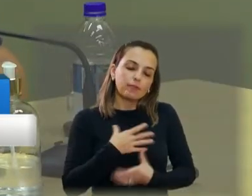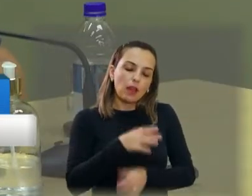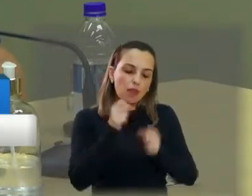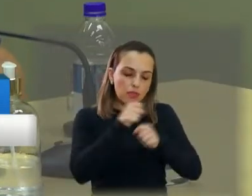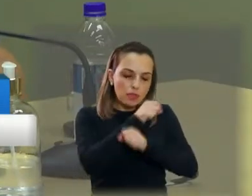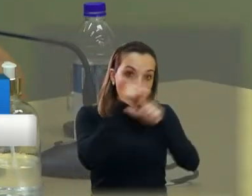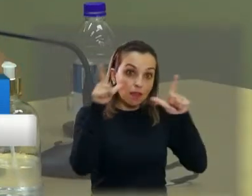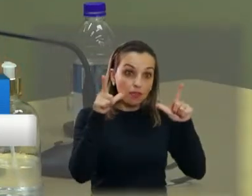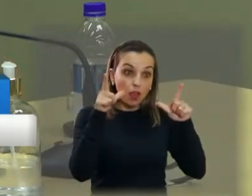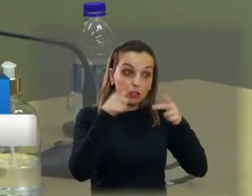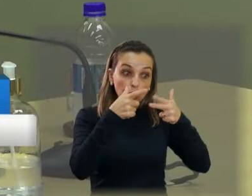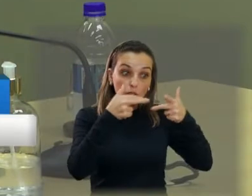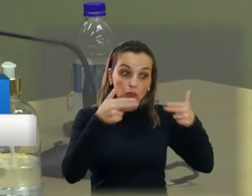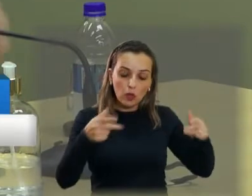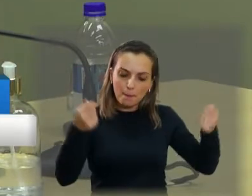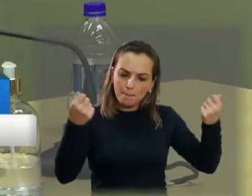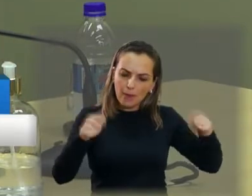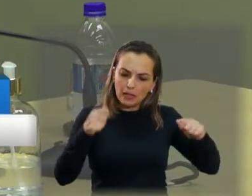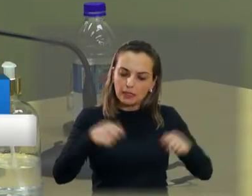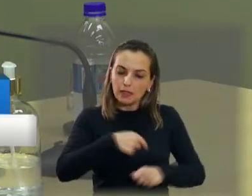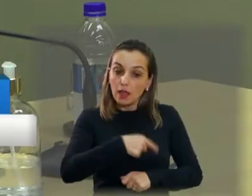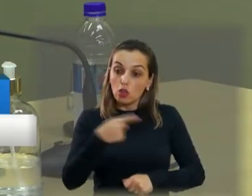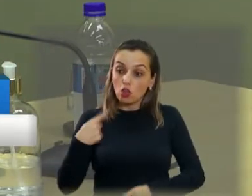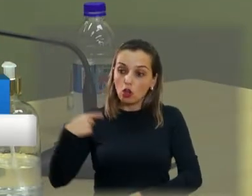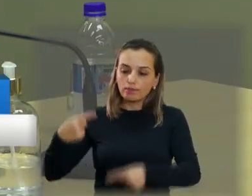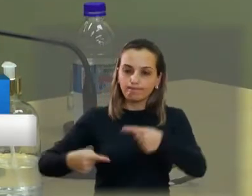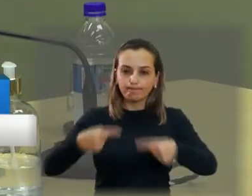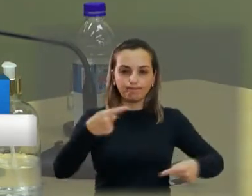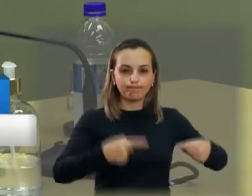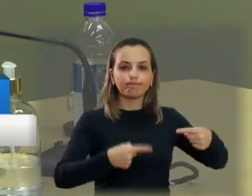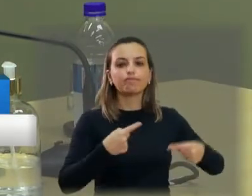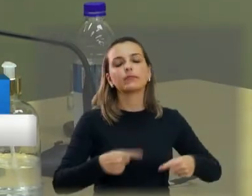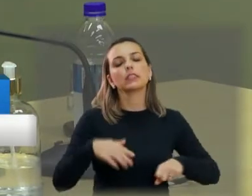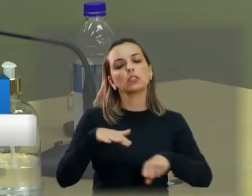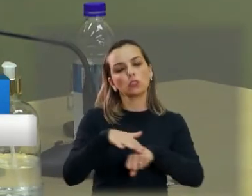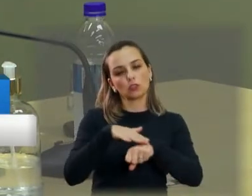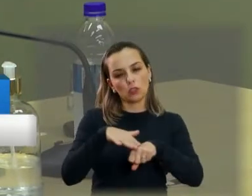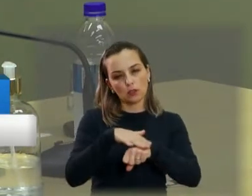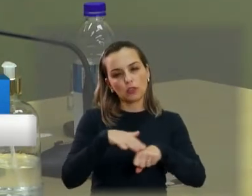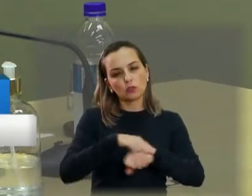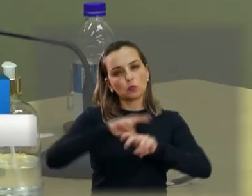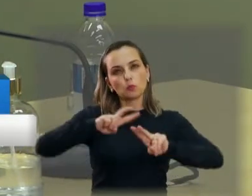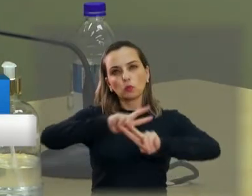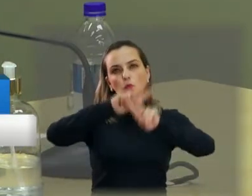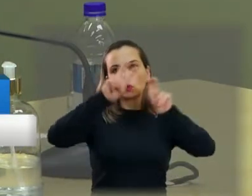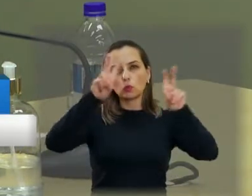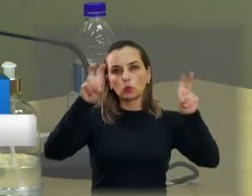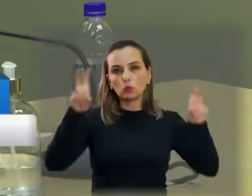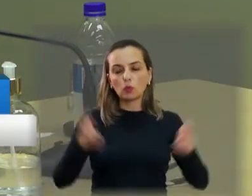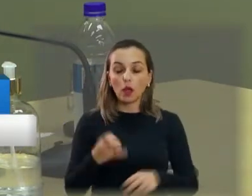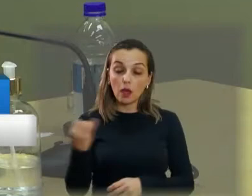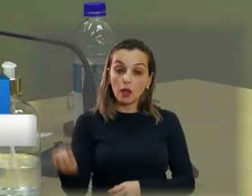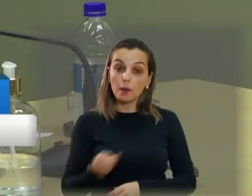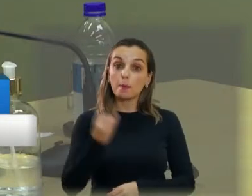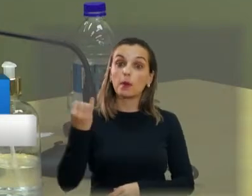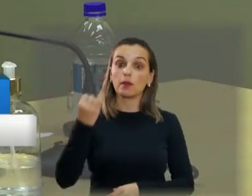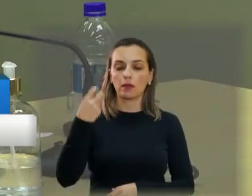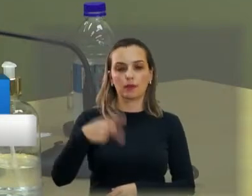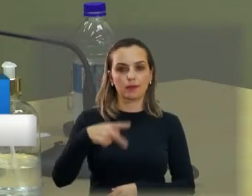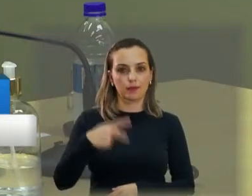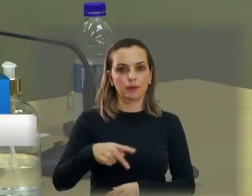que está acontecendo e para a necessidade da gente estar sempre conversando sobre fatos que são importantes para a nossa